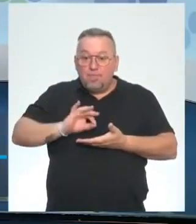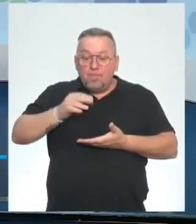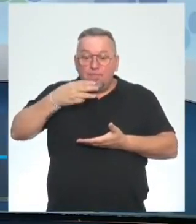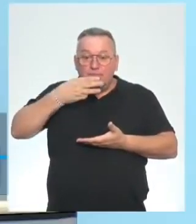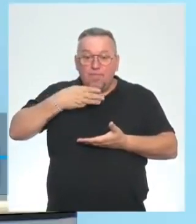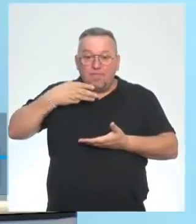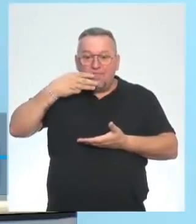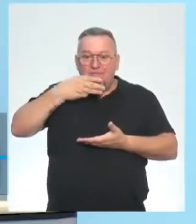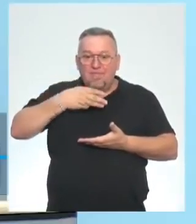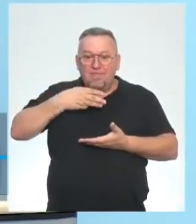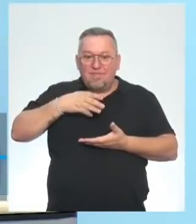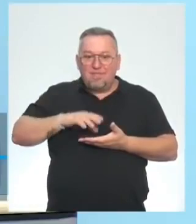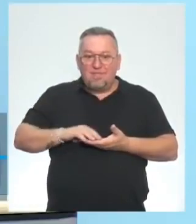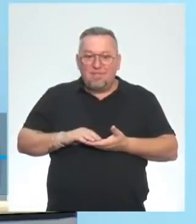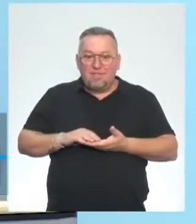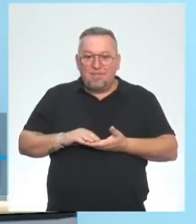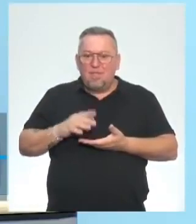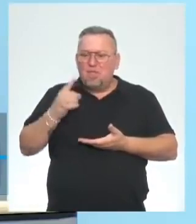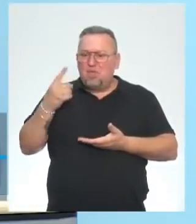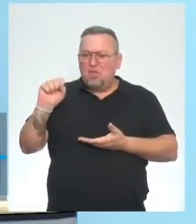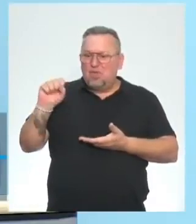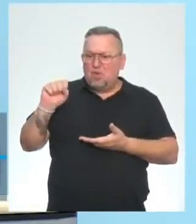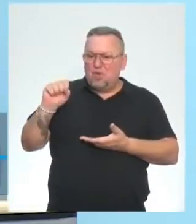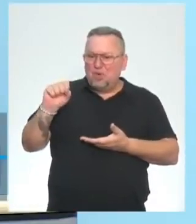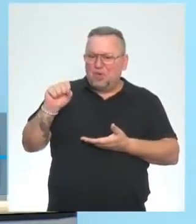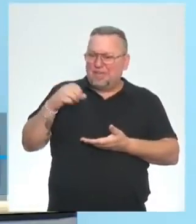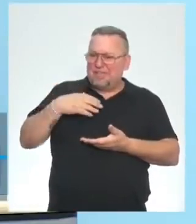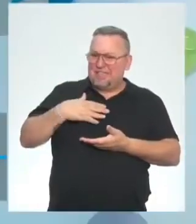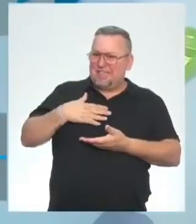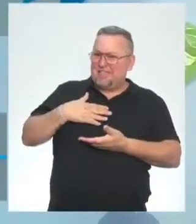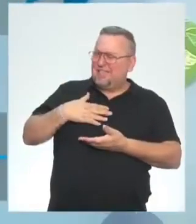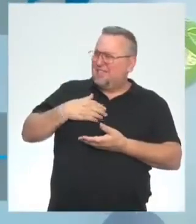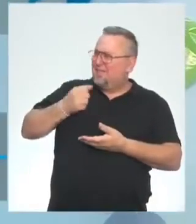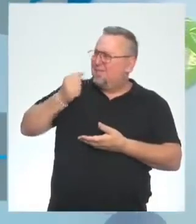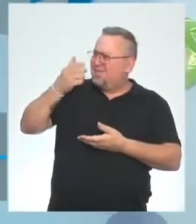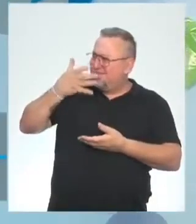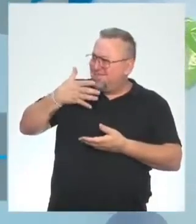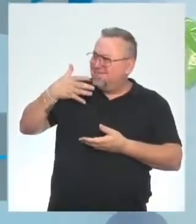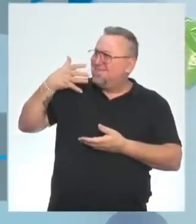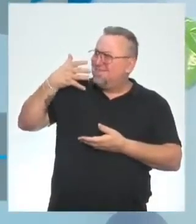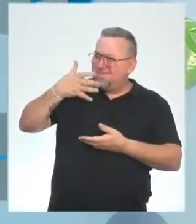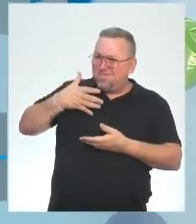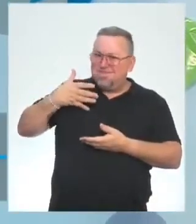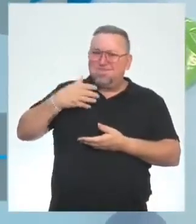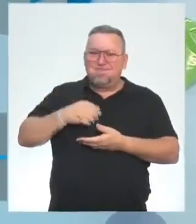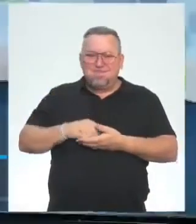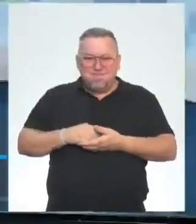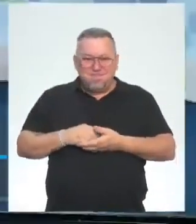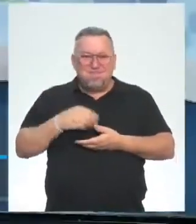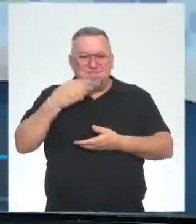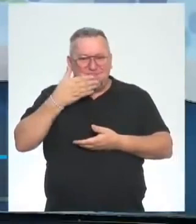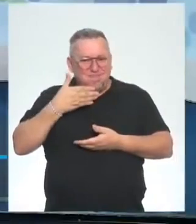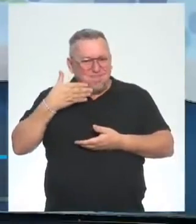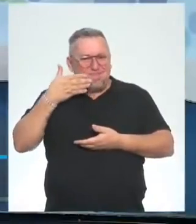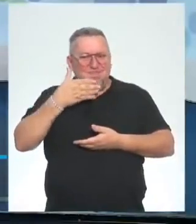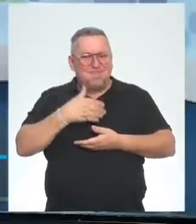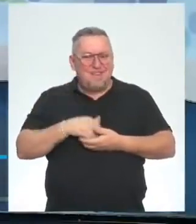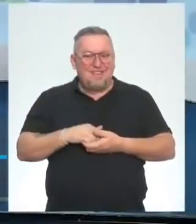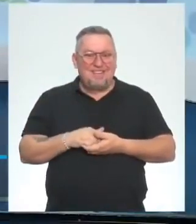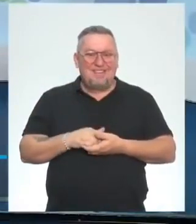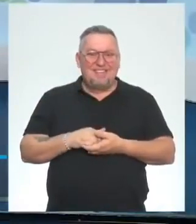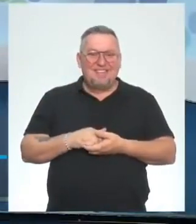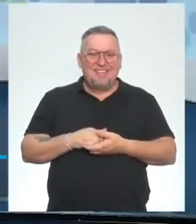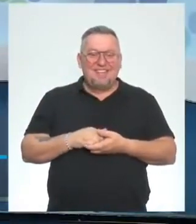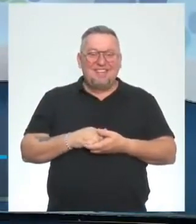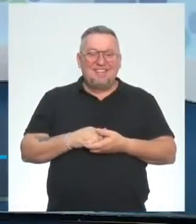não muitas, acho que umas 18, eu acho. Caraca, é para ficar ligadão. Açúcar.